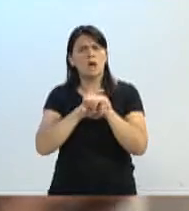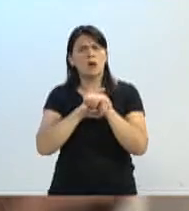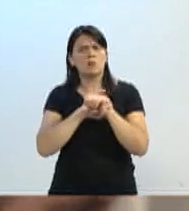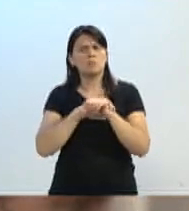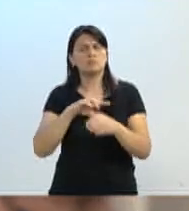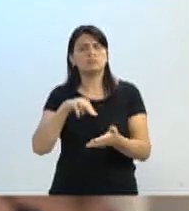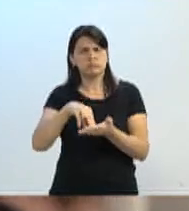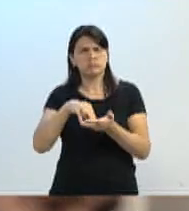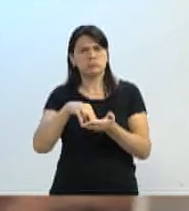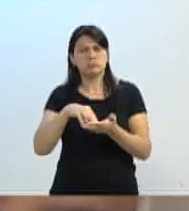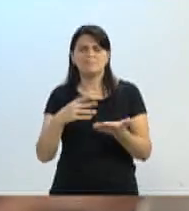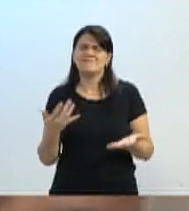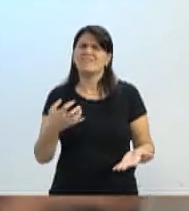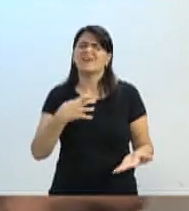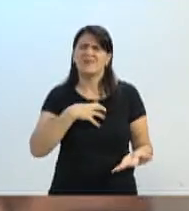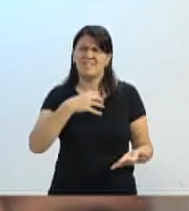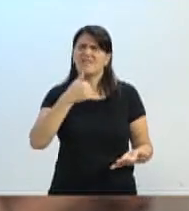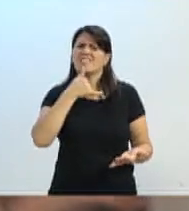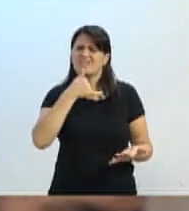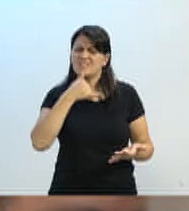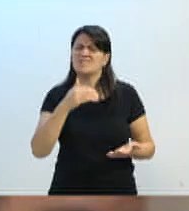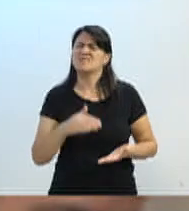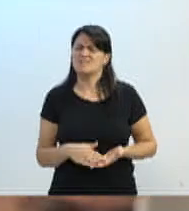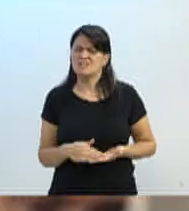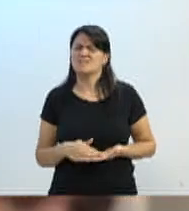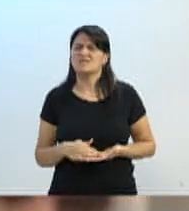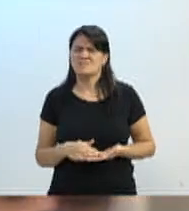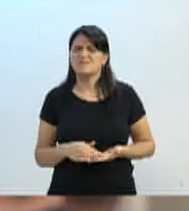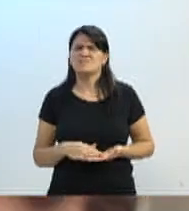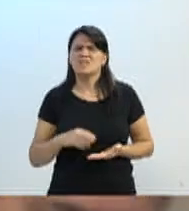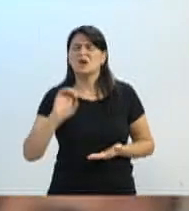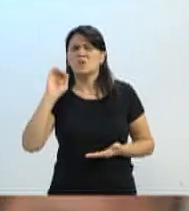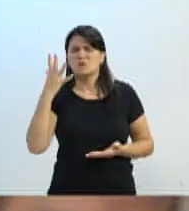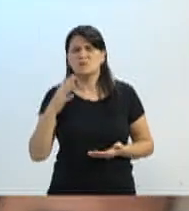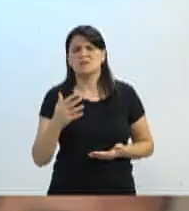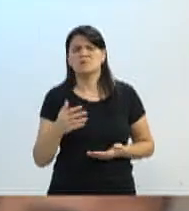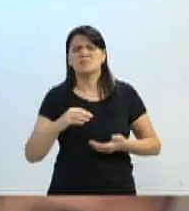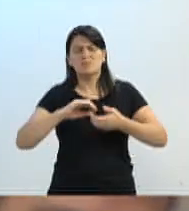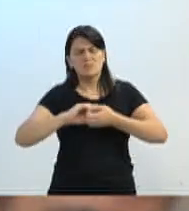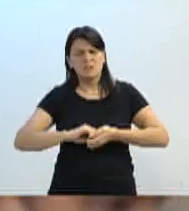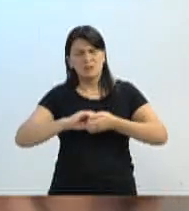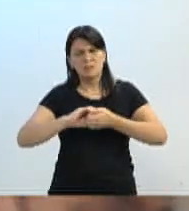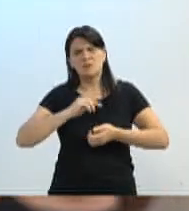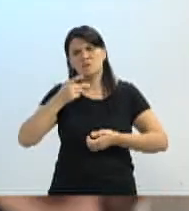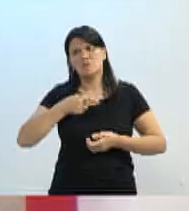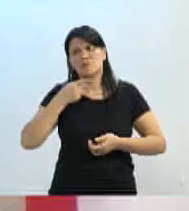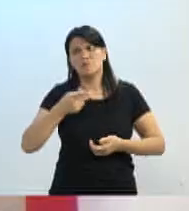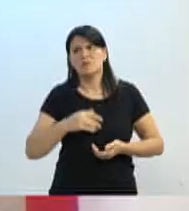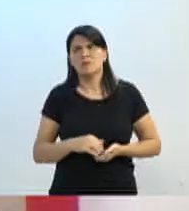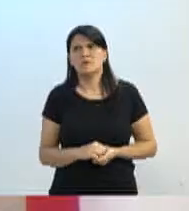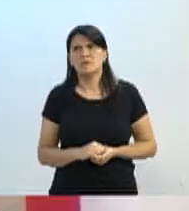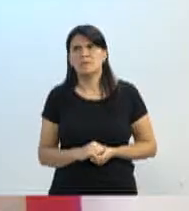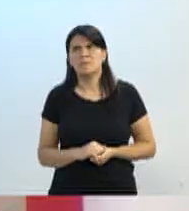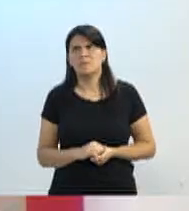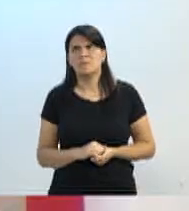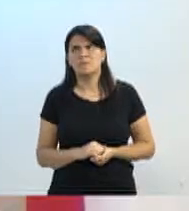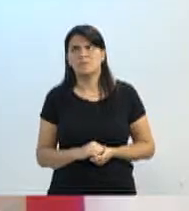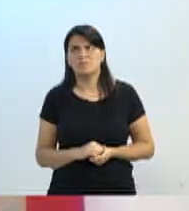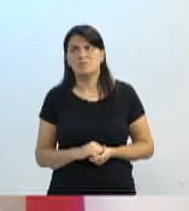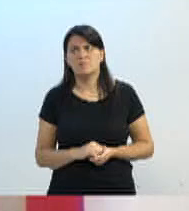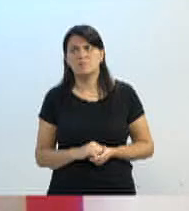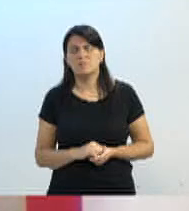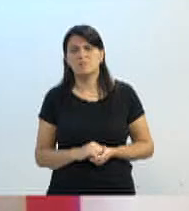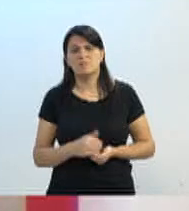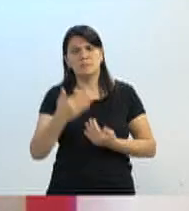Lamentável que esse tipo de discussão tenha acontecido nos grupos. Vereador Silmara, parabéns pelo seu pronunciamento. Obrigada, vereador Marcelo.